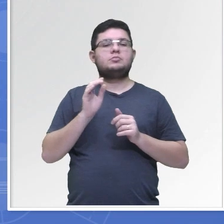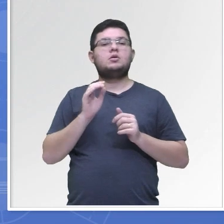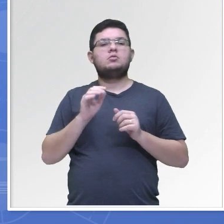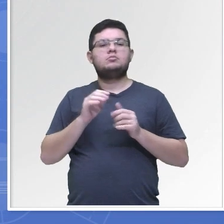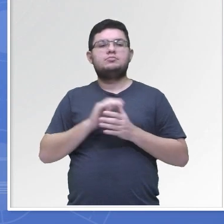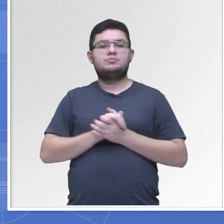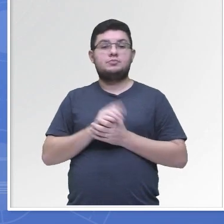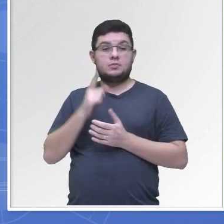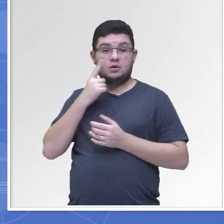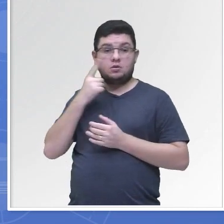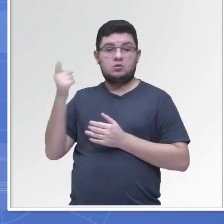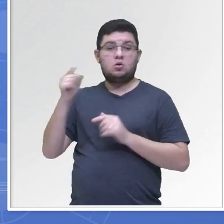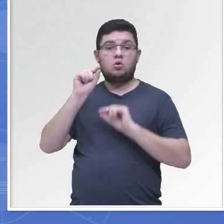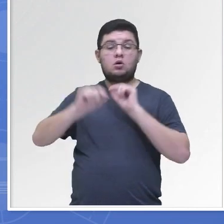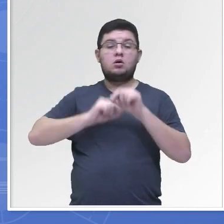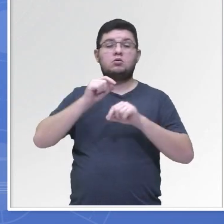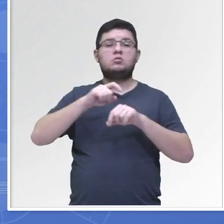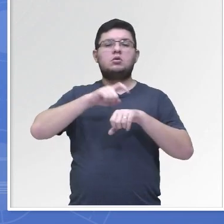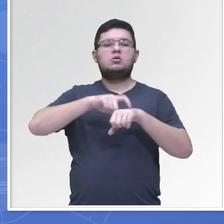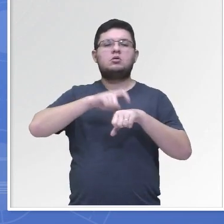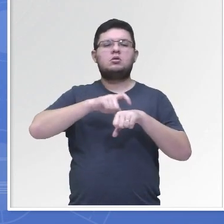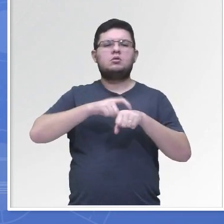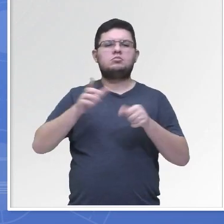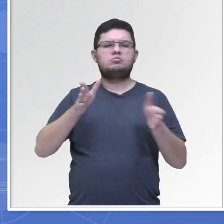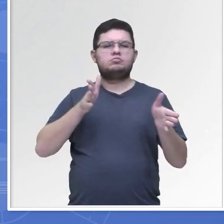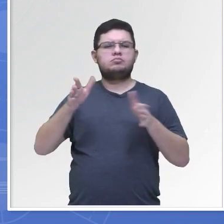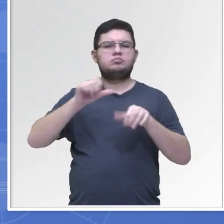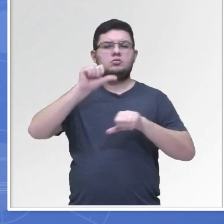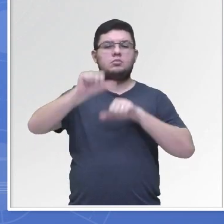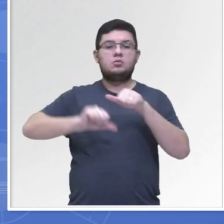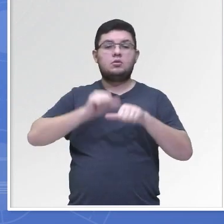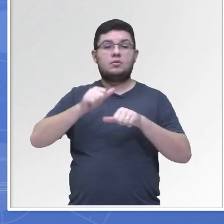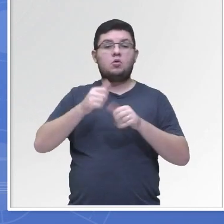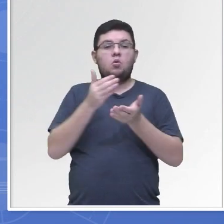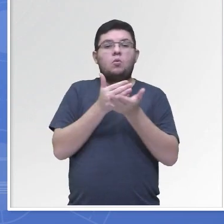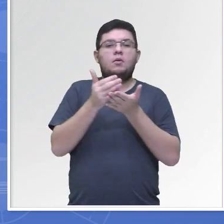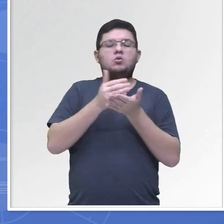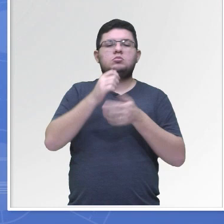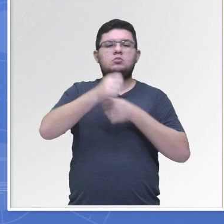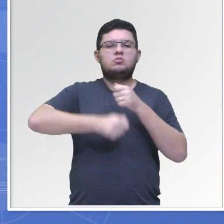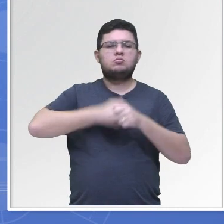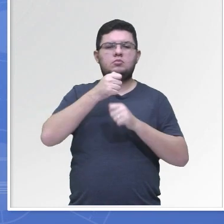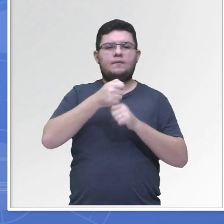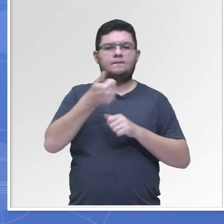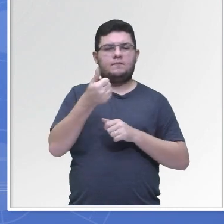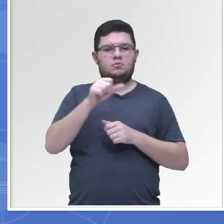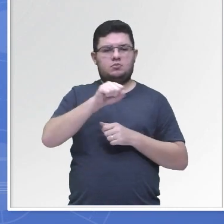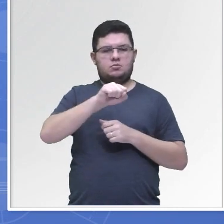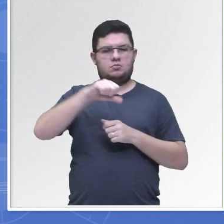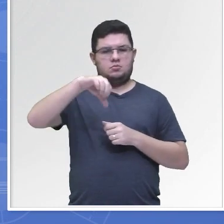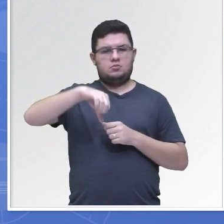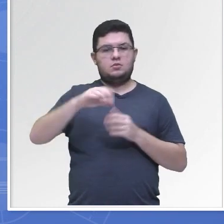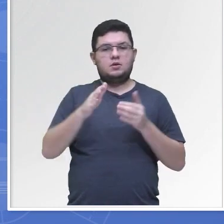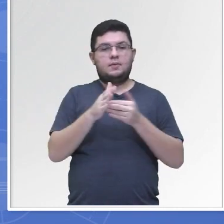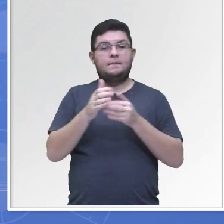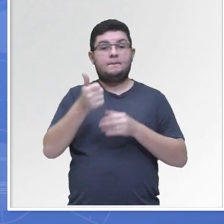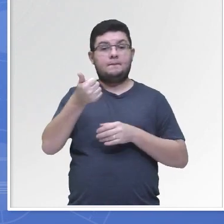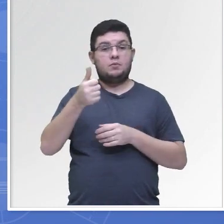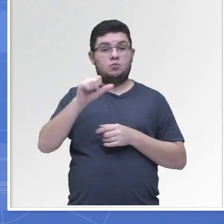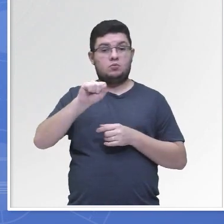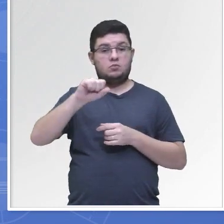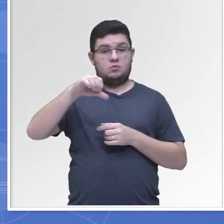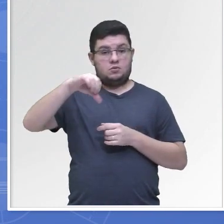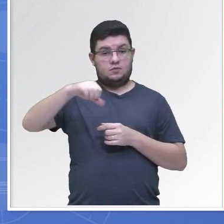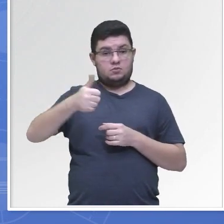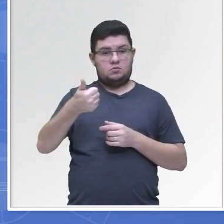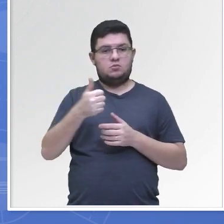bom? Esse processo de transição. Sob o comando do Marechal Deodoro da Fonseca. Suas principais medidas durante esse